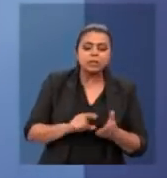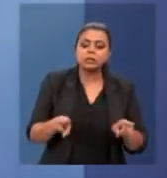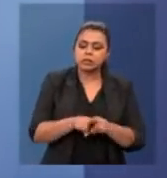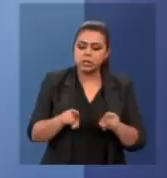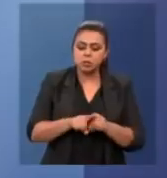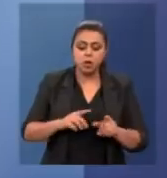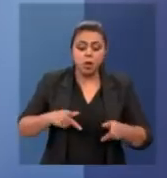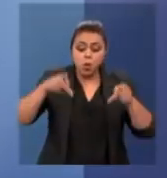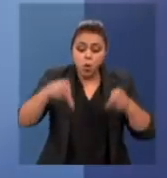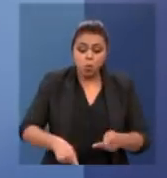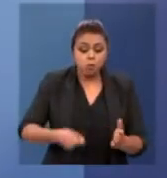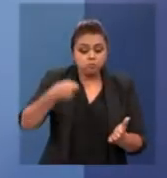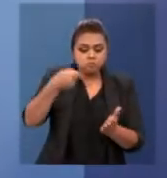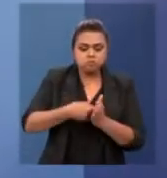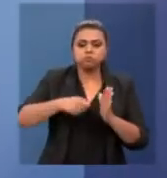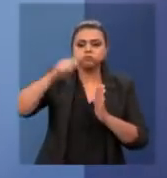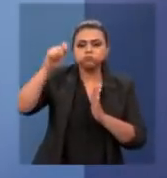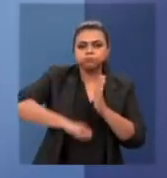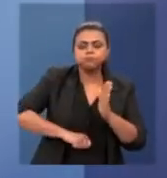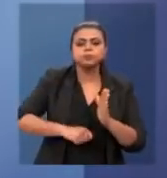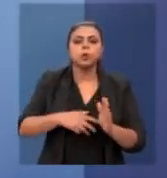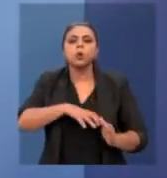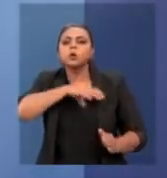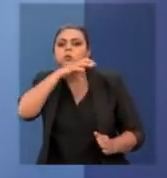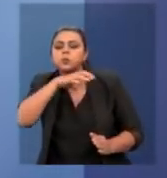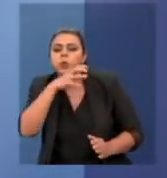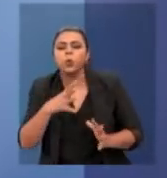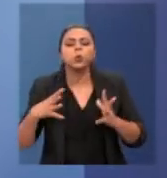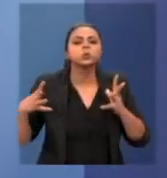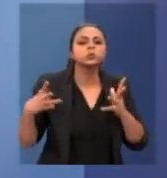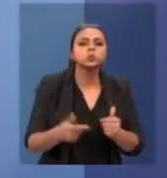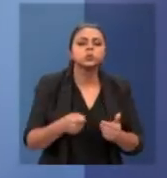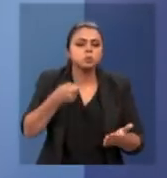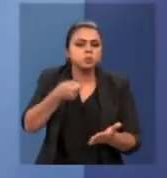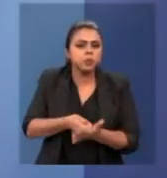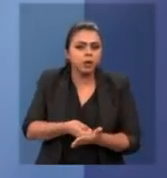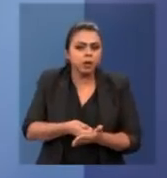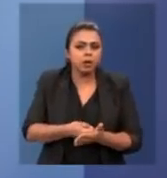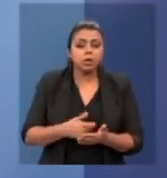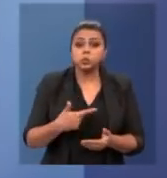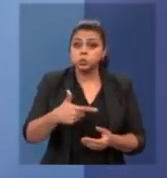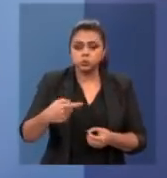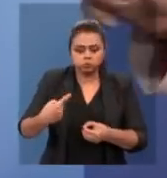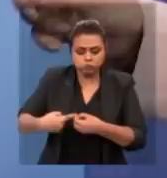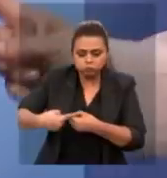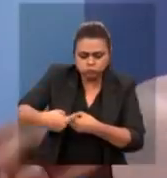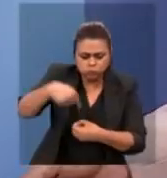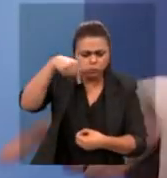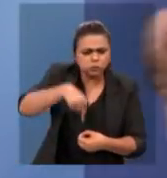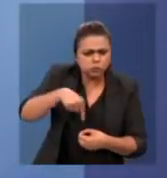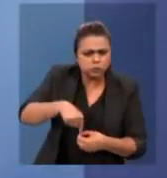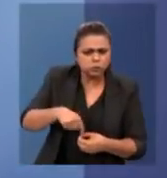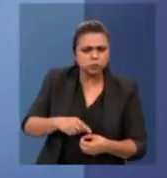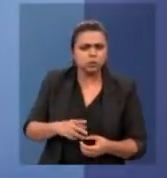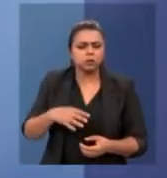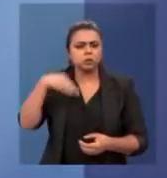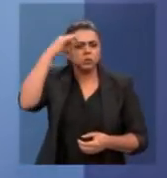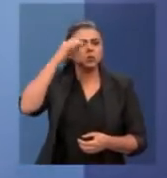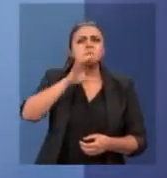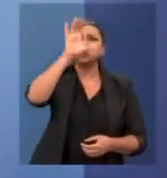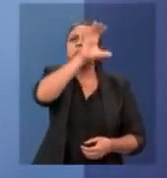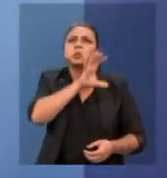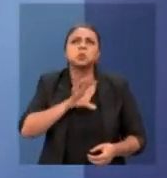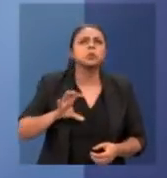e em forma de investimento dos municípios não têm um município está no espírito santo norte sula